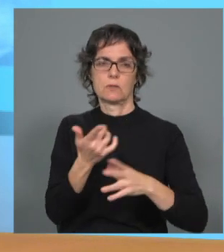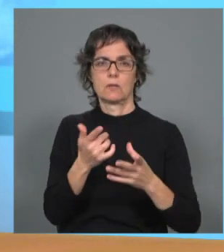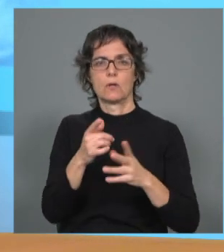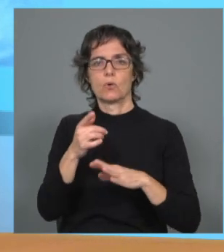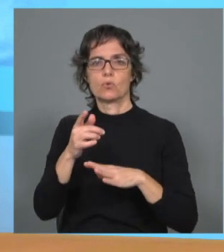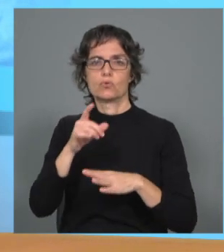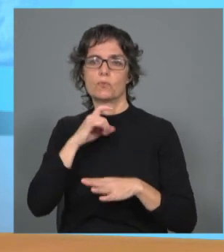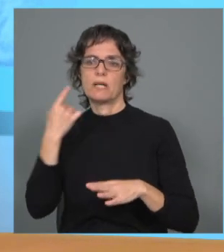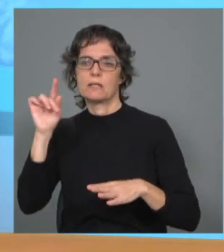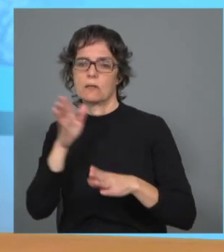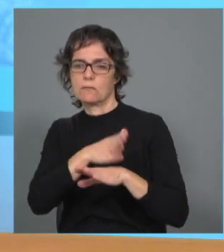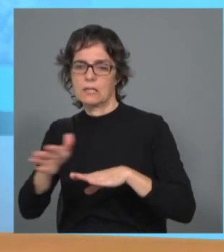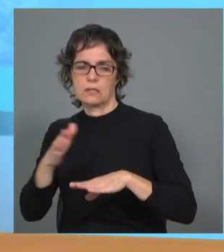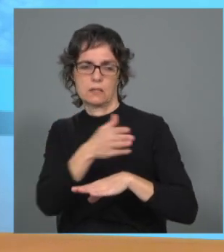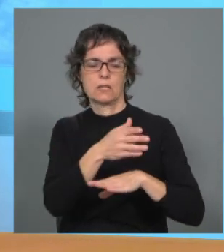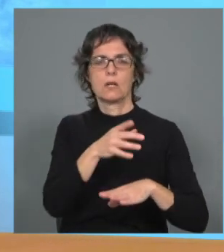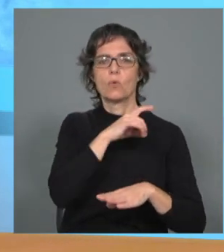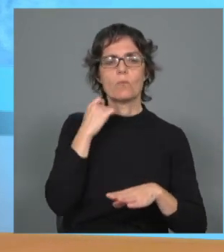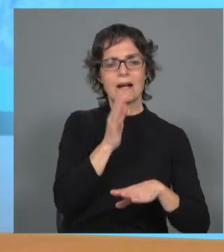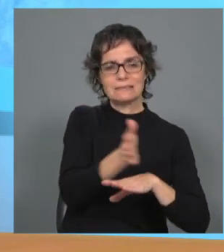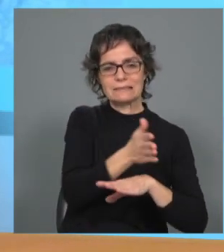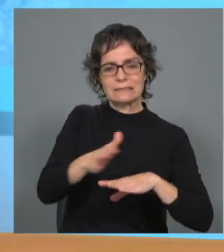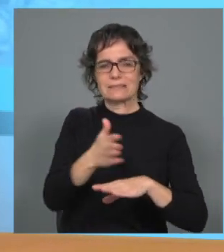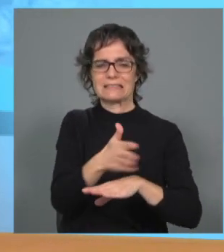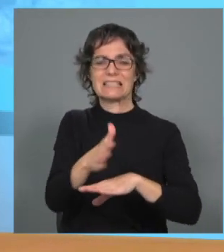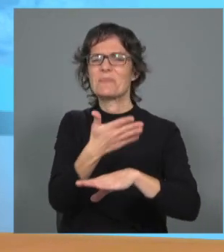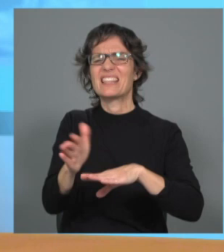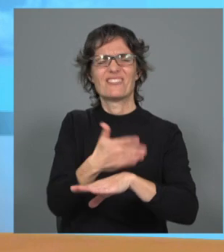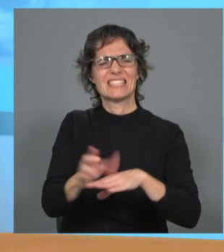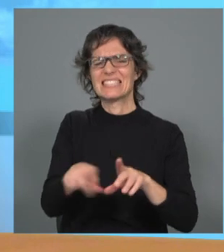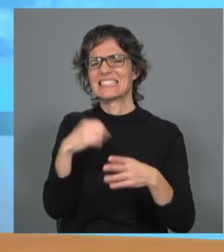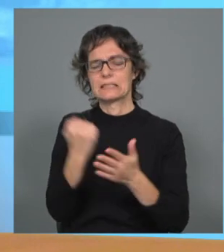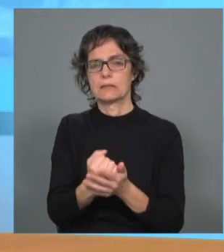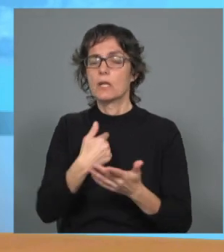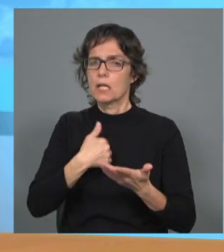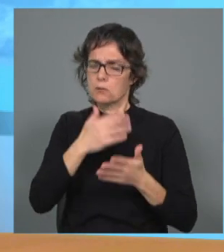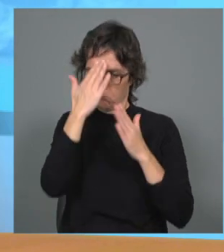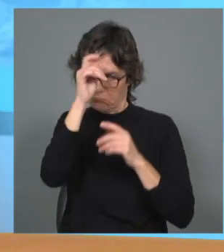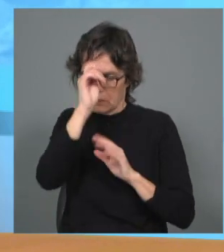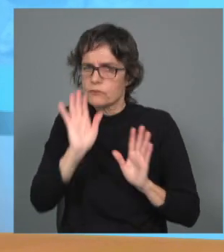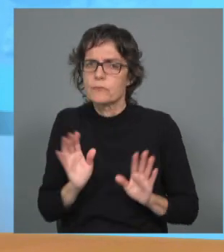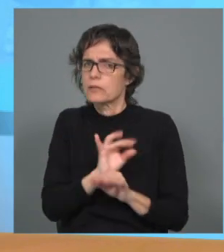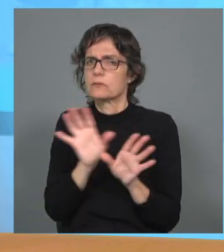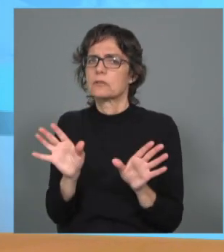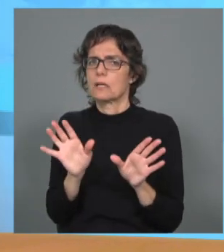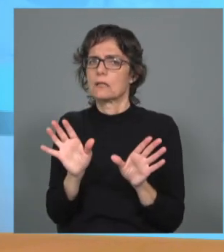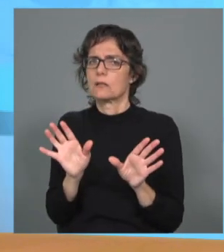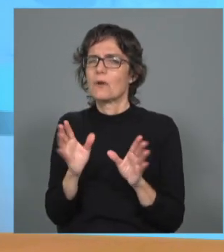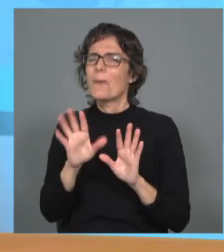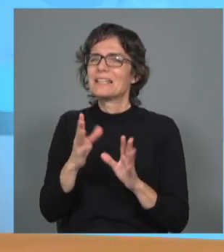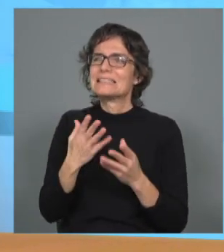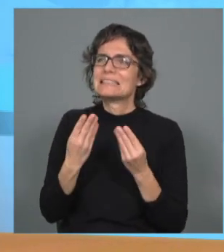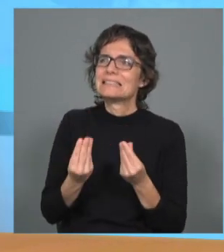os ministros ordenados para outro, de todo. Tenho o maior respeito pelos ministros ordenados e penso que este caminho precisa de